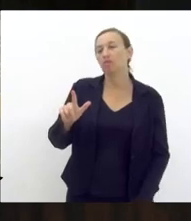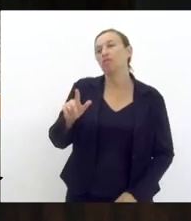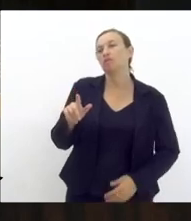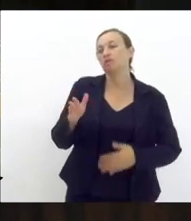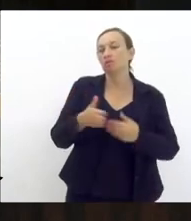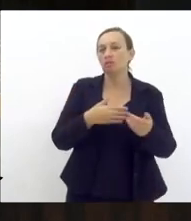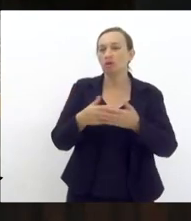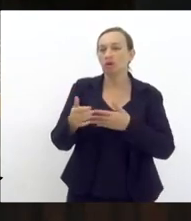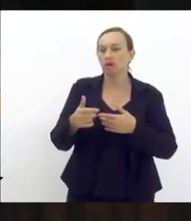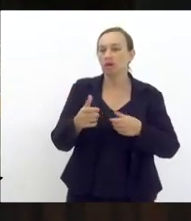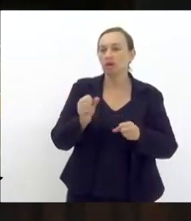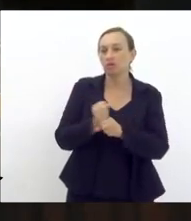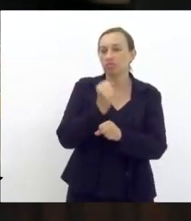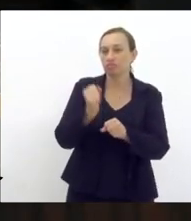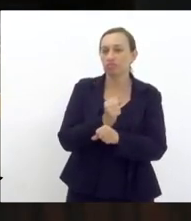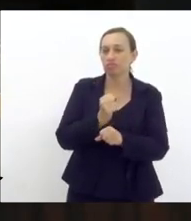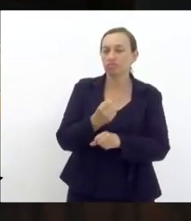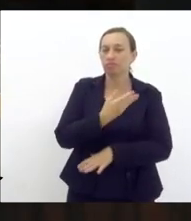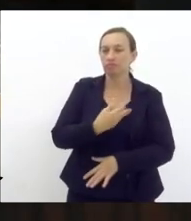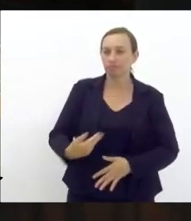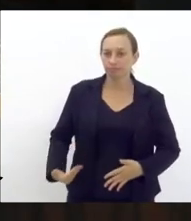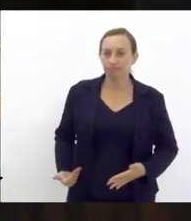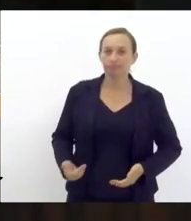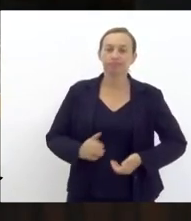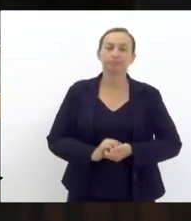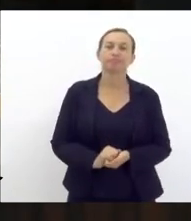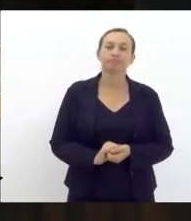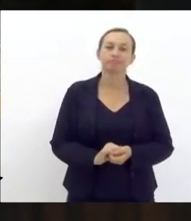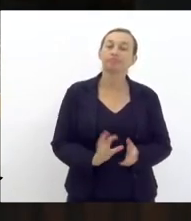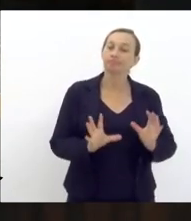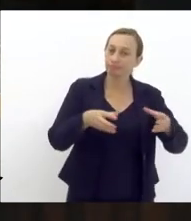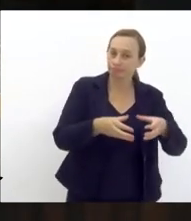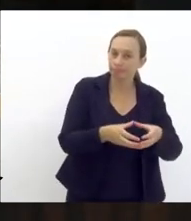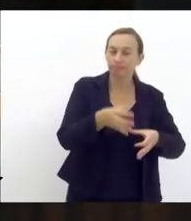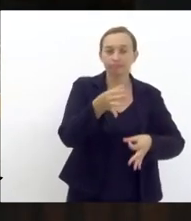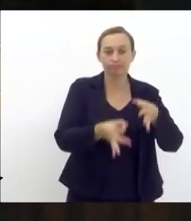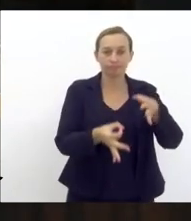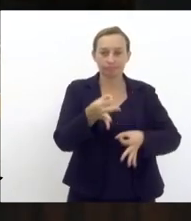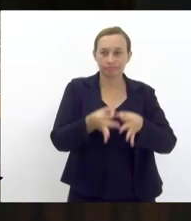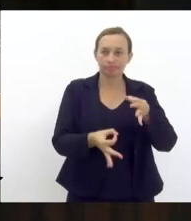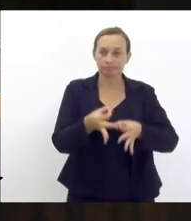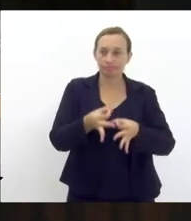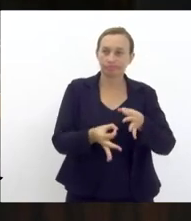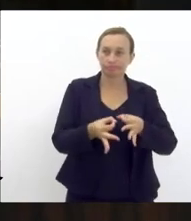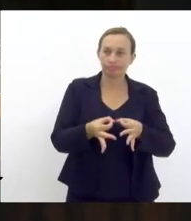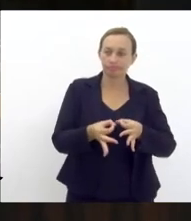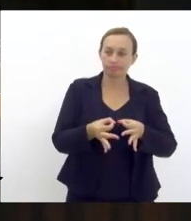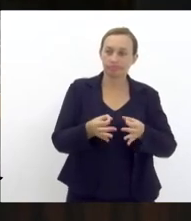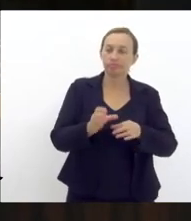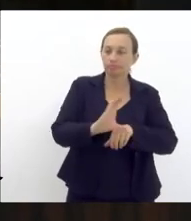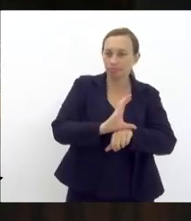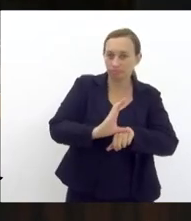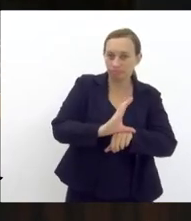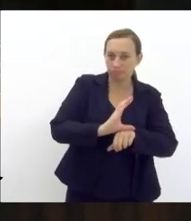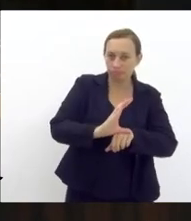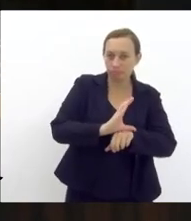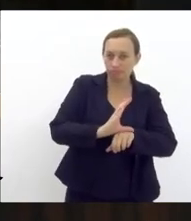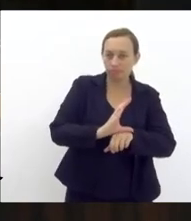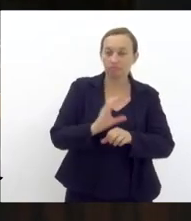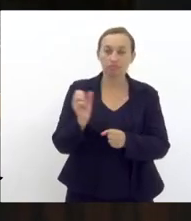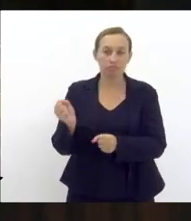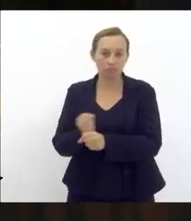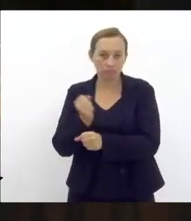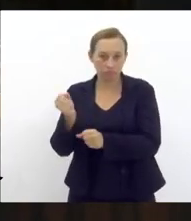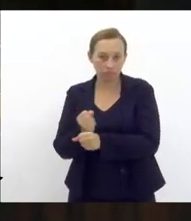quaisquers obras públicas parecidas comissões de constituição e justiça pela constitucionalidade de